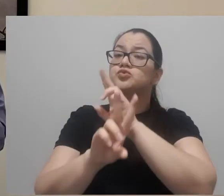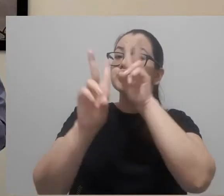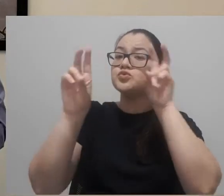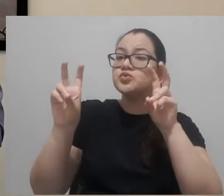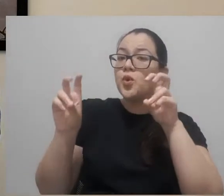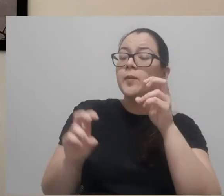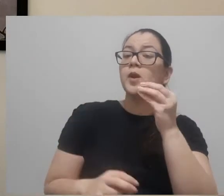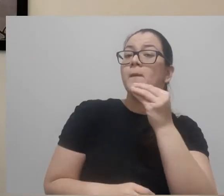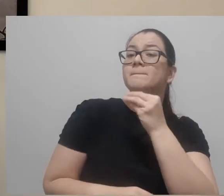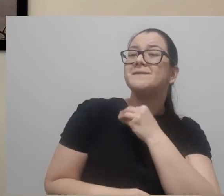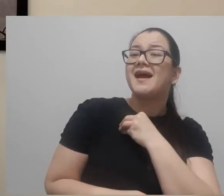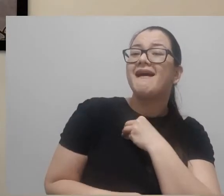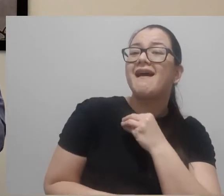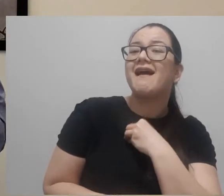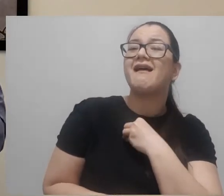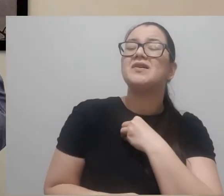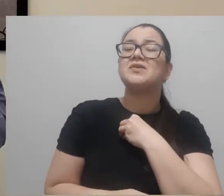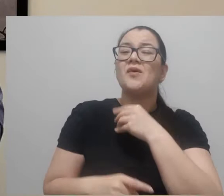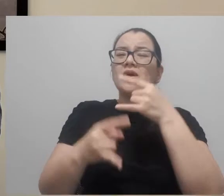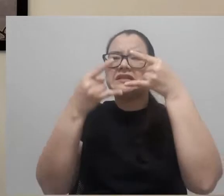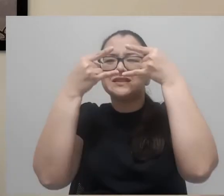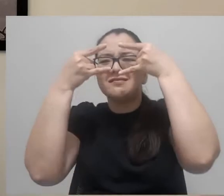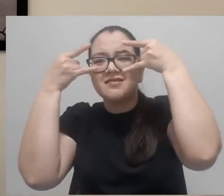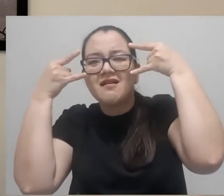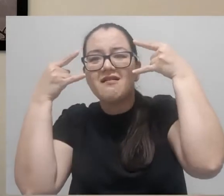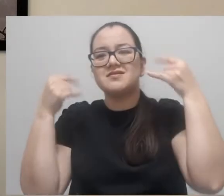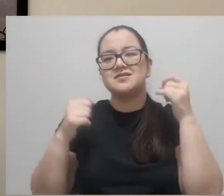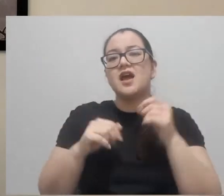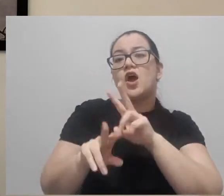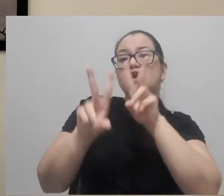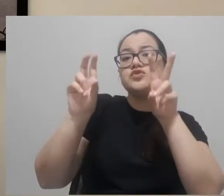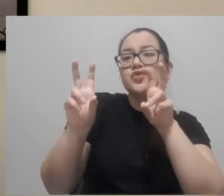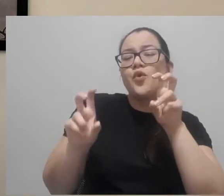sobre a questão da ganância. Ele adverte os seus discípulos em relação